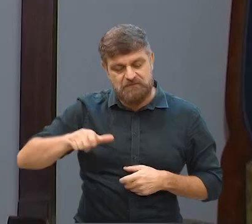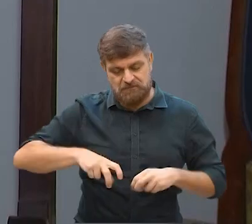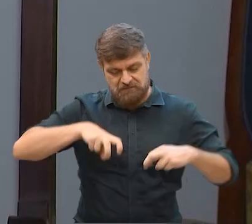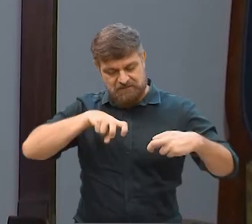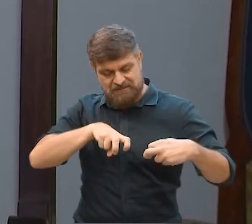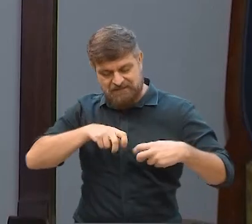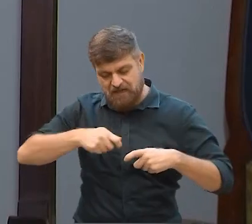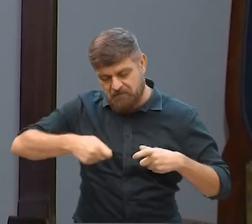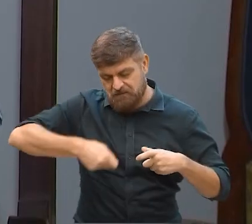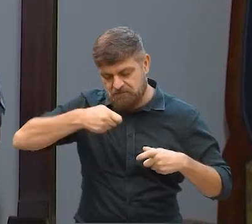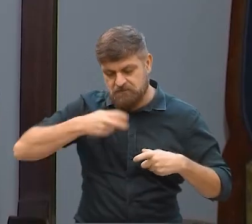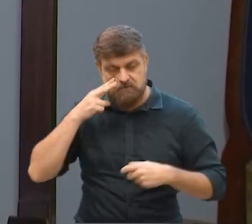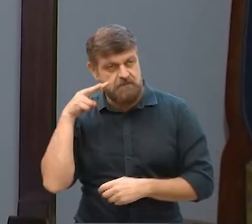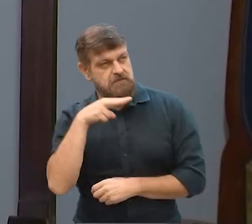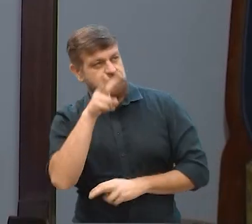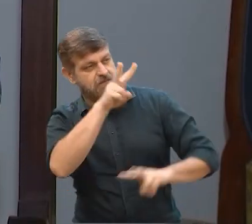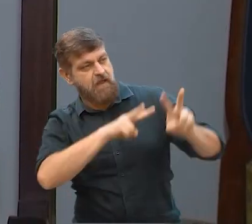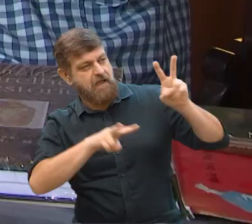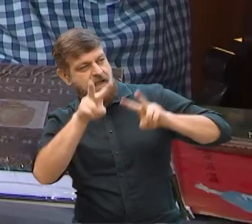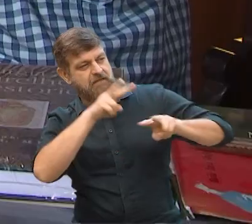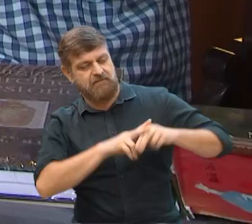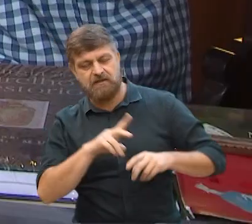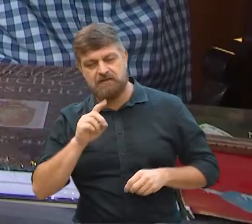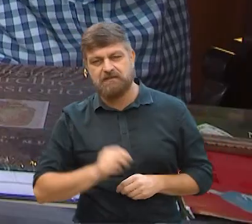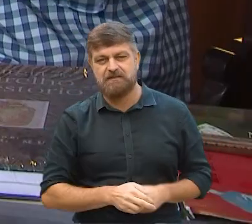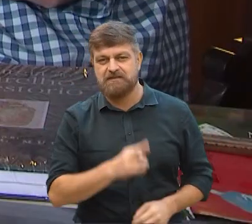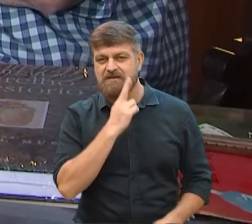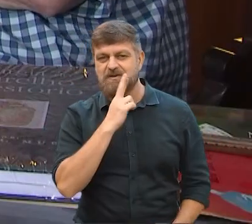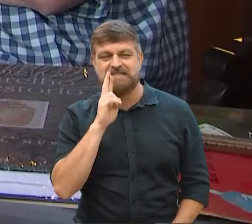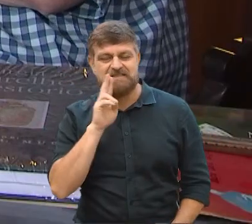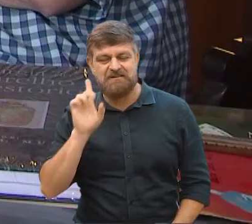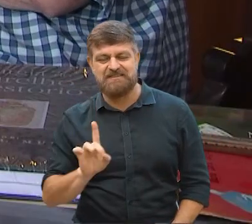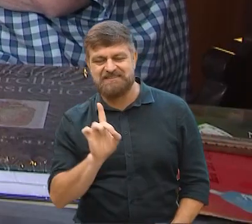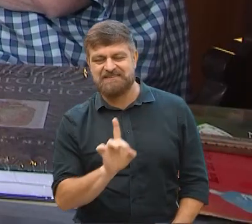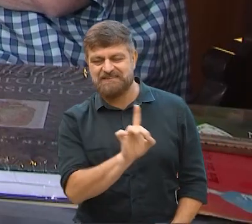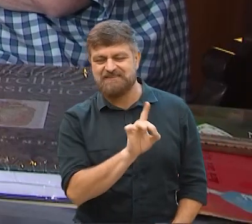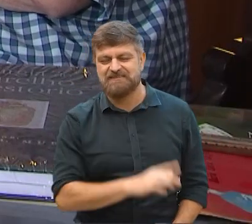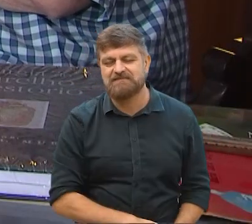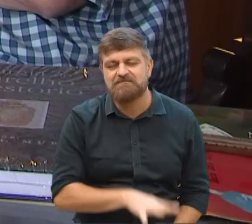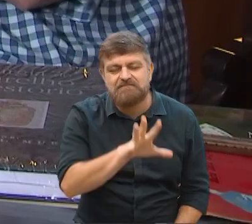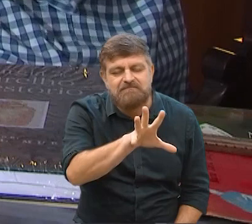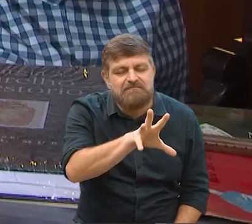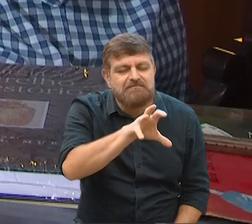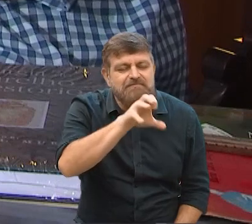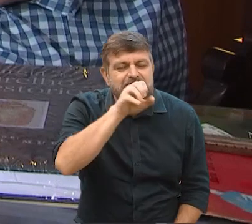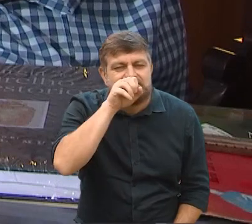nós passarmos num lugar e vimos alguém entrando no restaurante... Uma churrascaria, assim, aquele cheirinho gostoso.